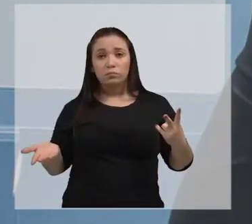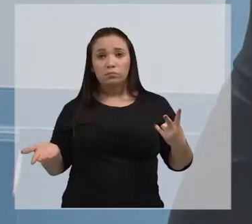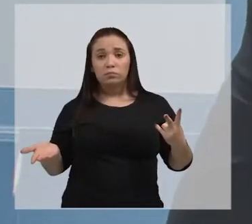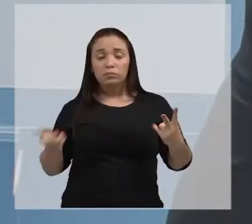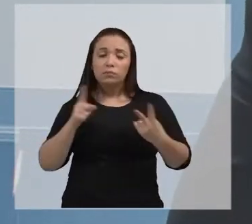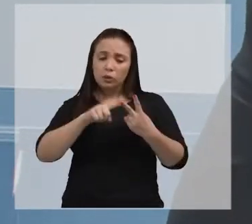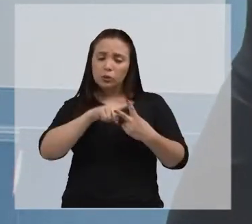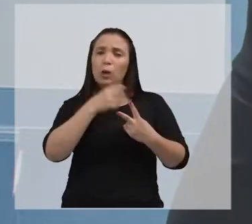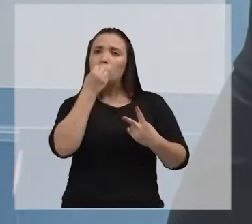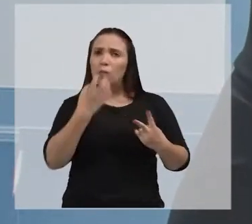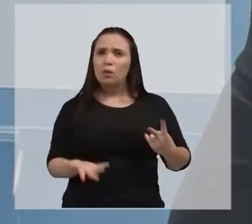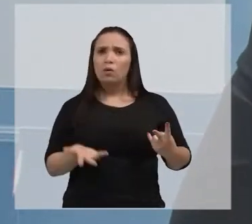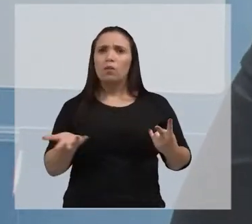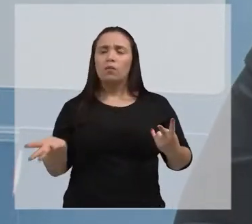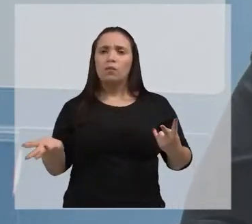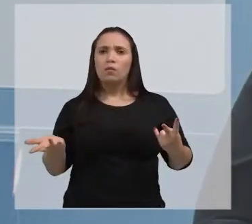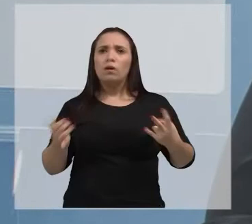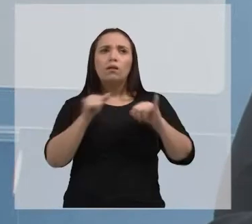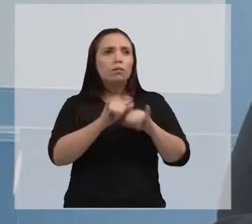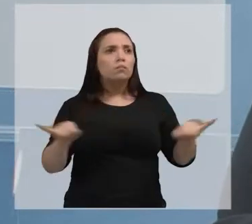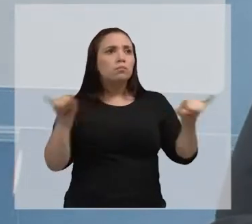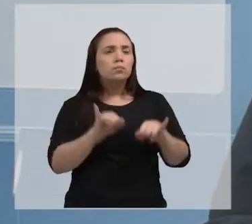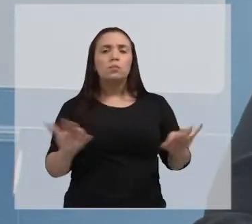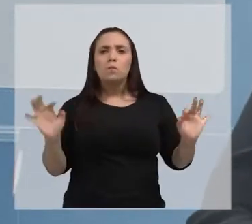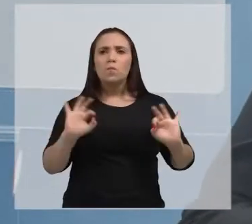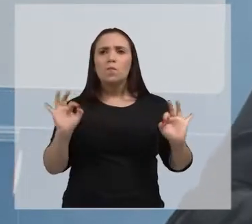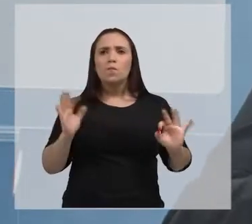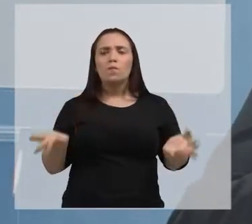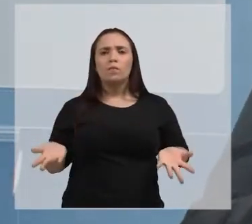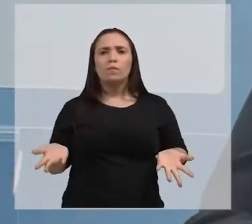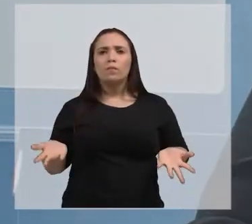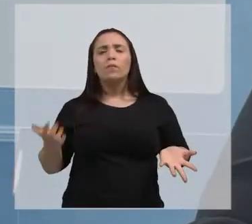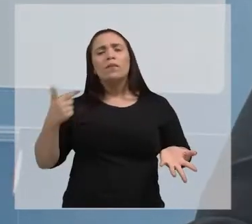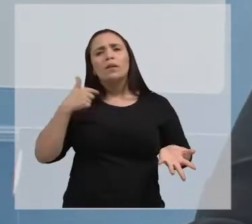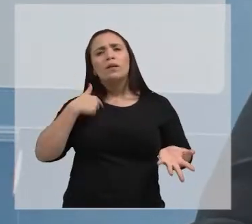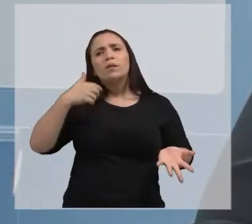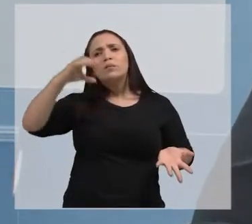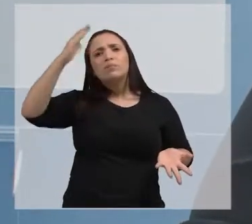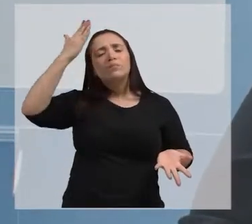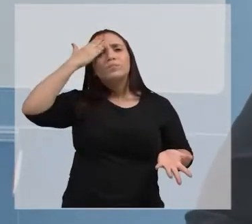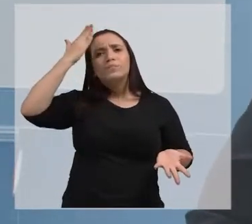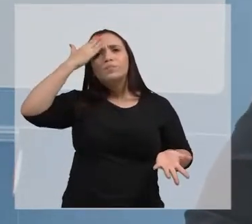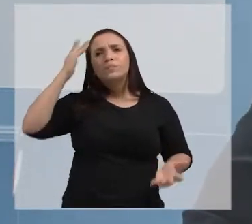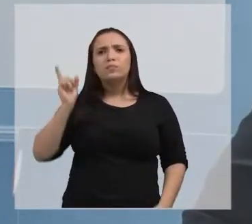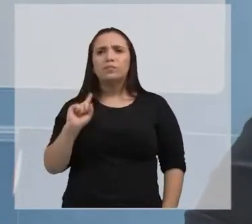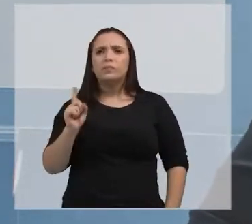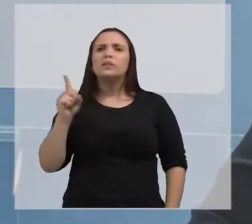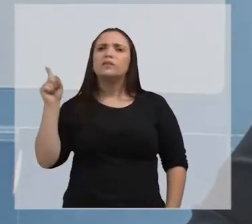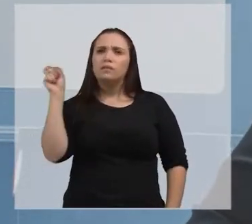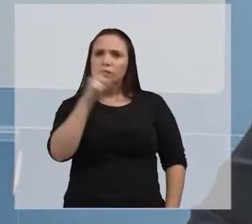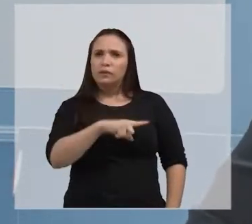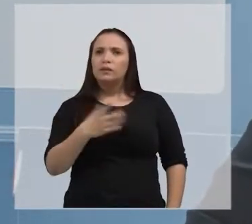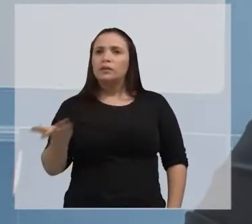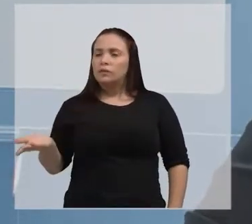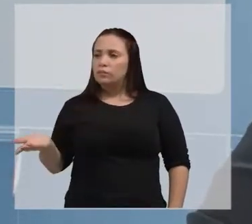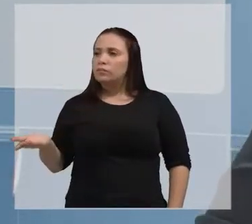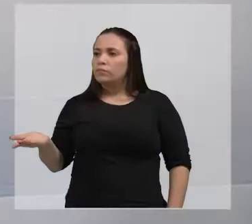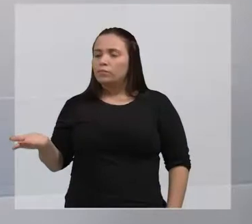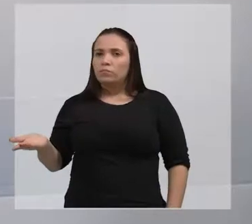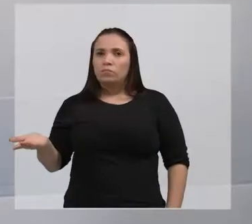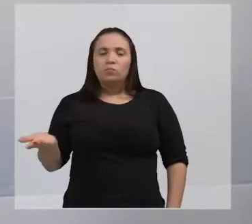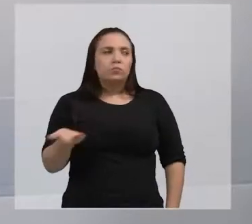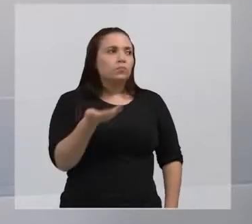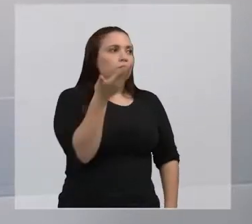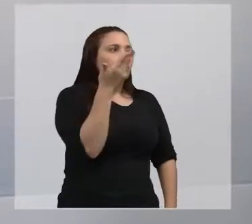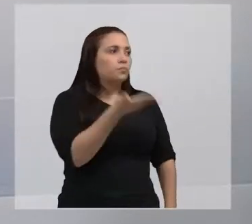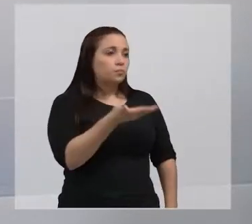Então, eu não consigo entender. Eu apenas analiso, mas é difícil entender, né, Luiz? Carlos